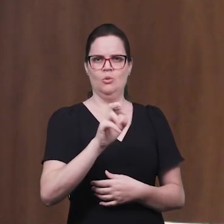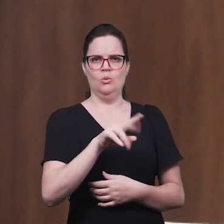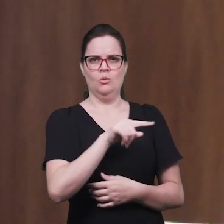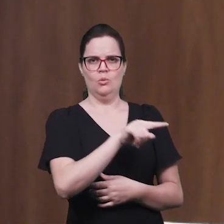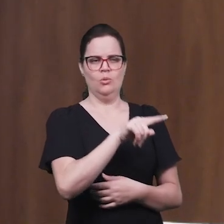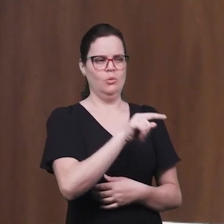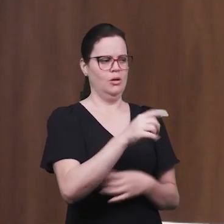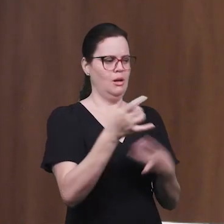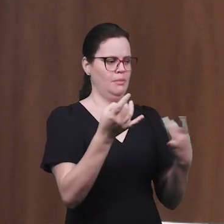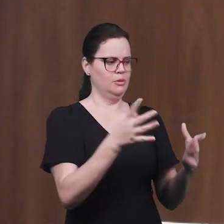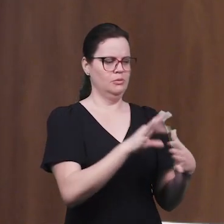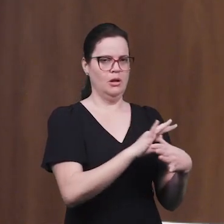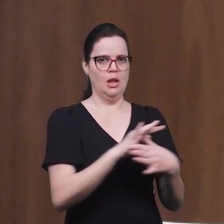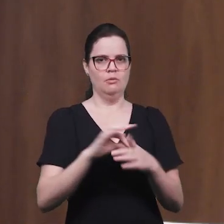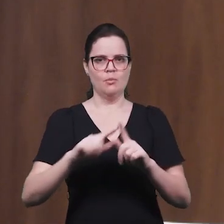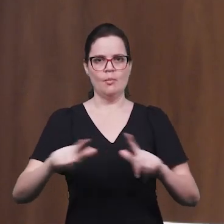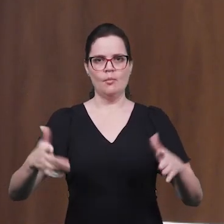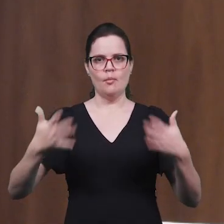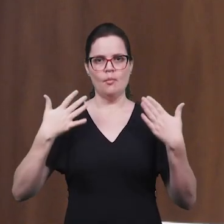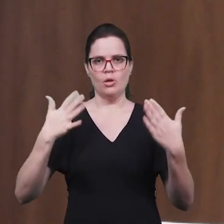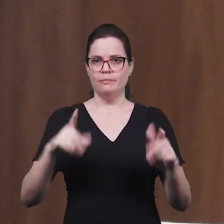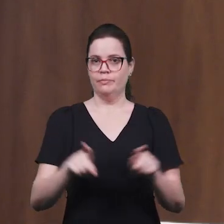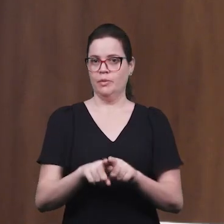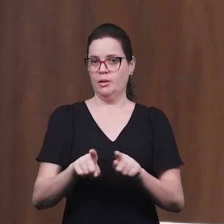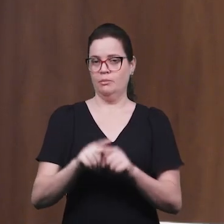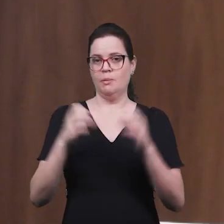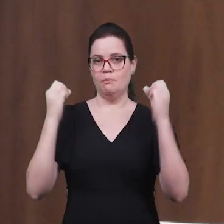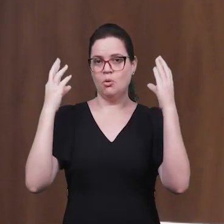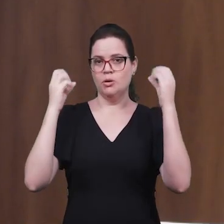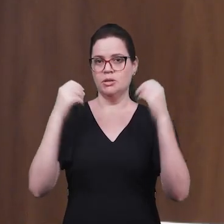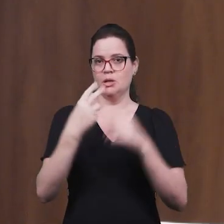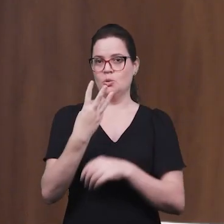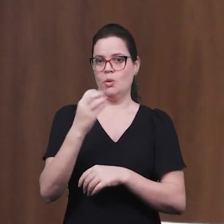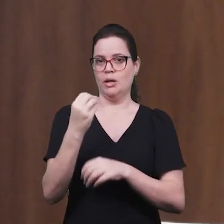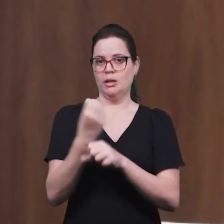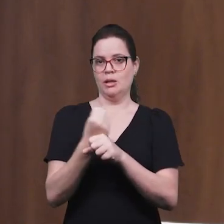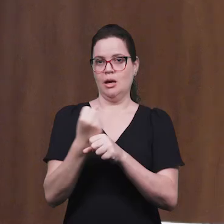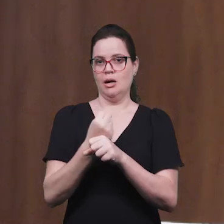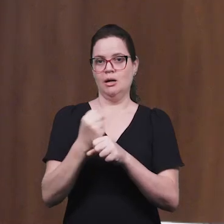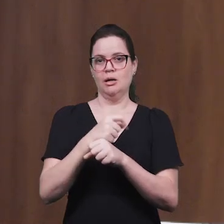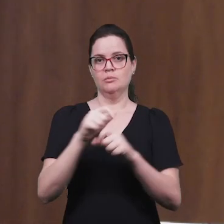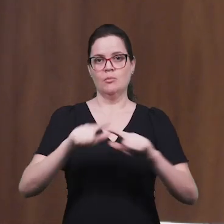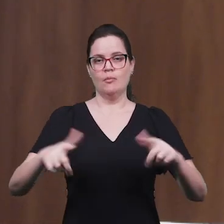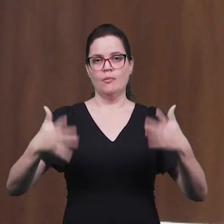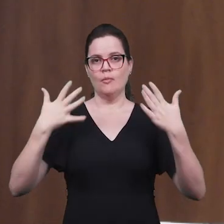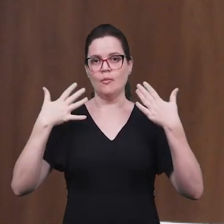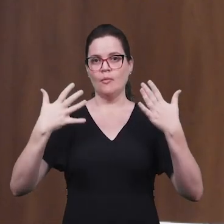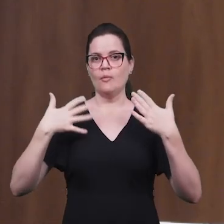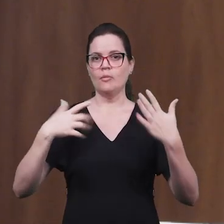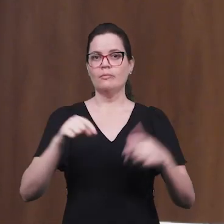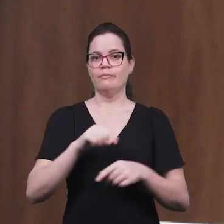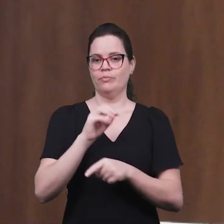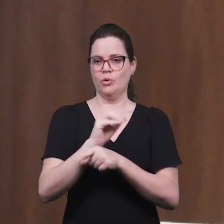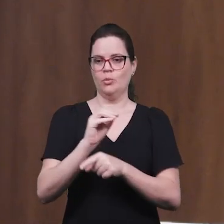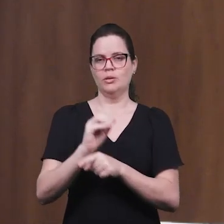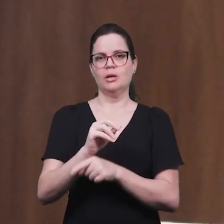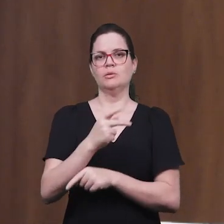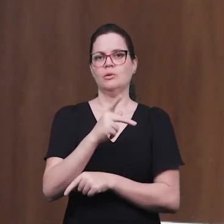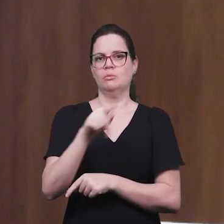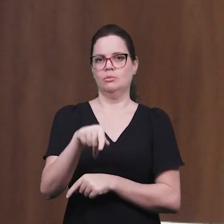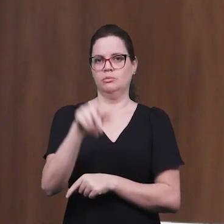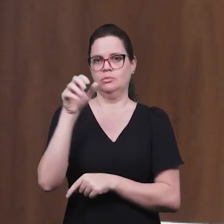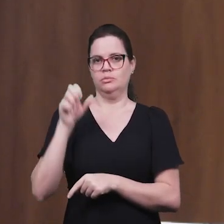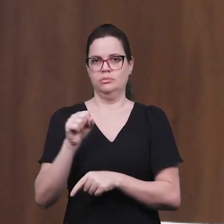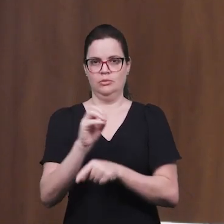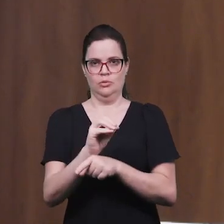Caldeus, e o levou para o deserto. Moisés passou 40 anos no deserto, como pastor, e depois mais 40